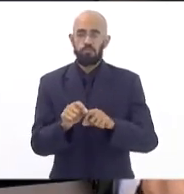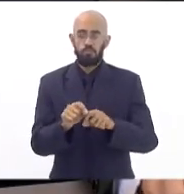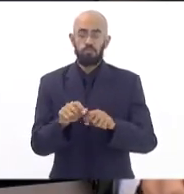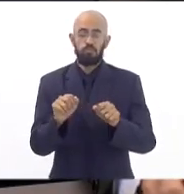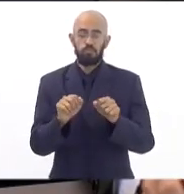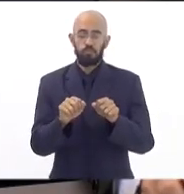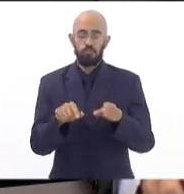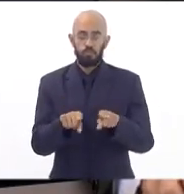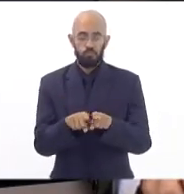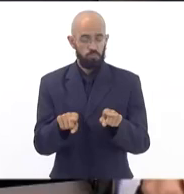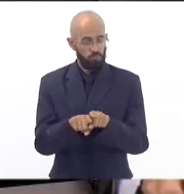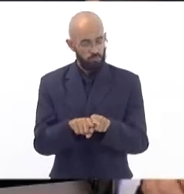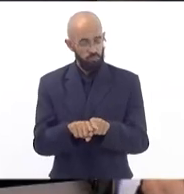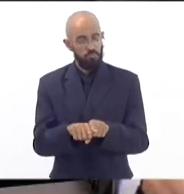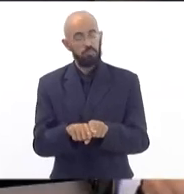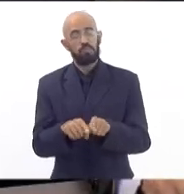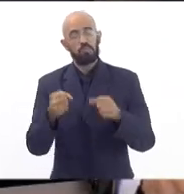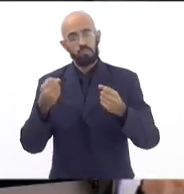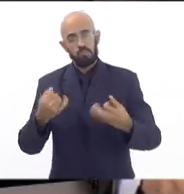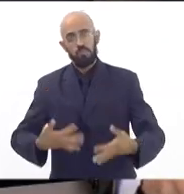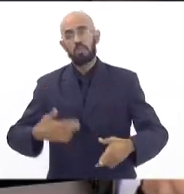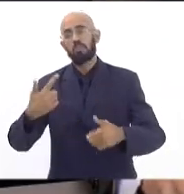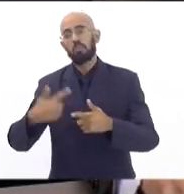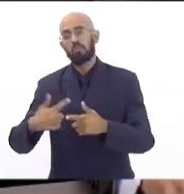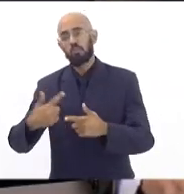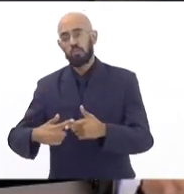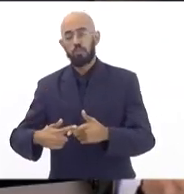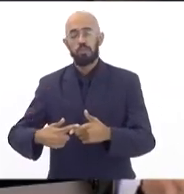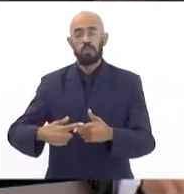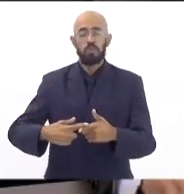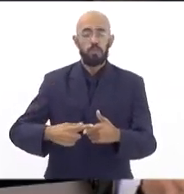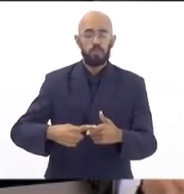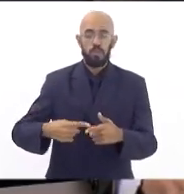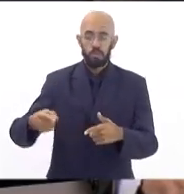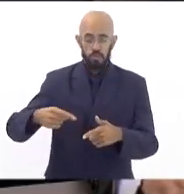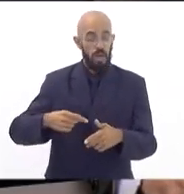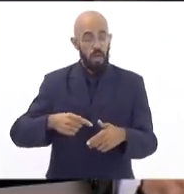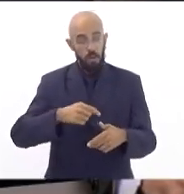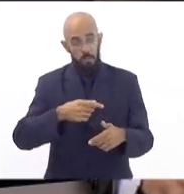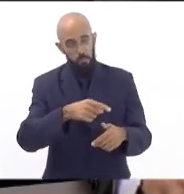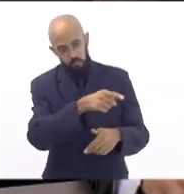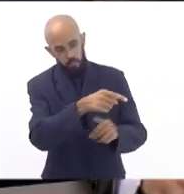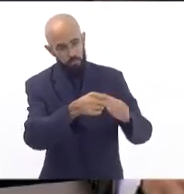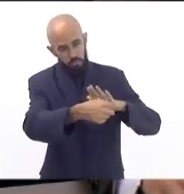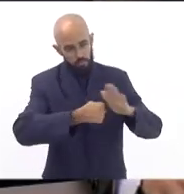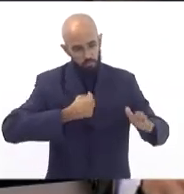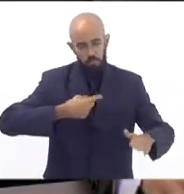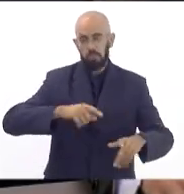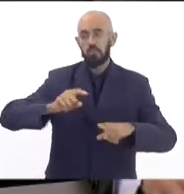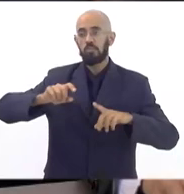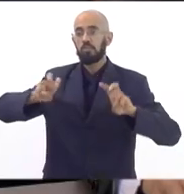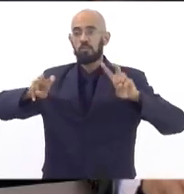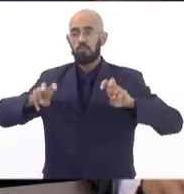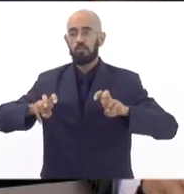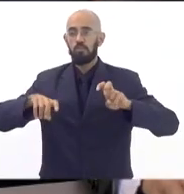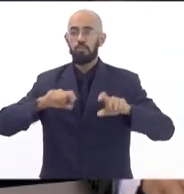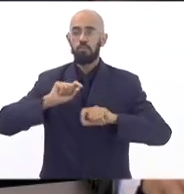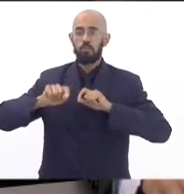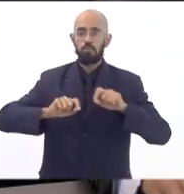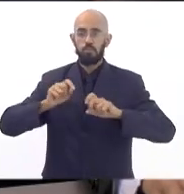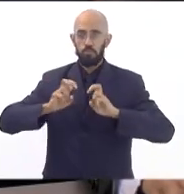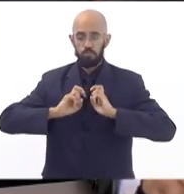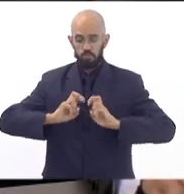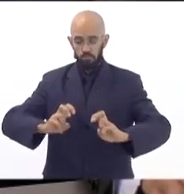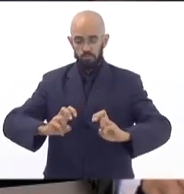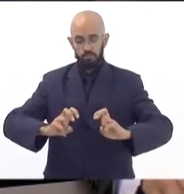fala um pouco com outra questão que foi perguntada sobre a diferença a diferenciação entre fases sobre malha Ferroviária E malha